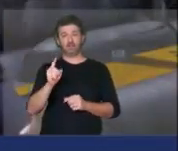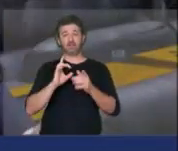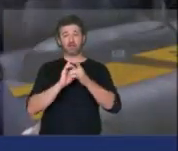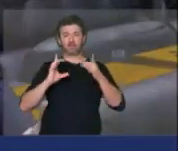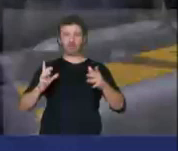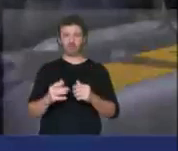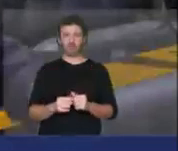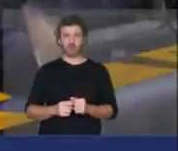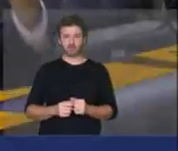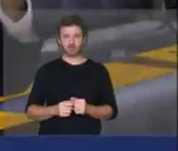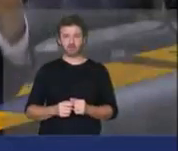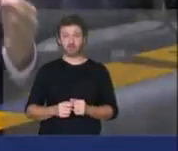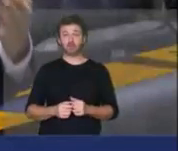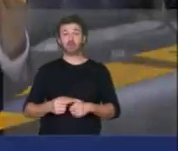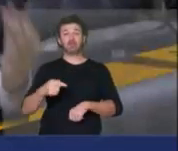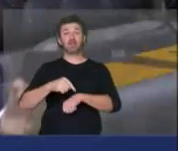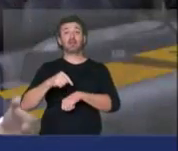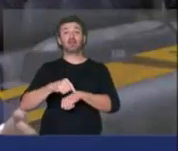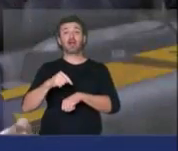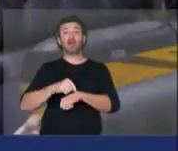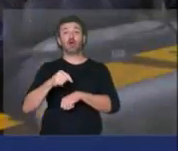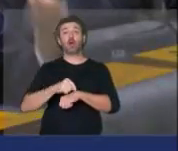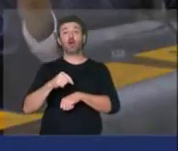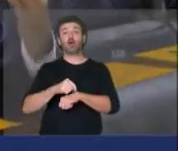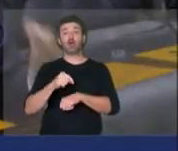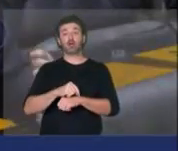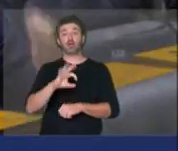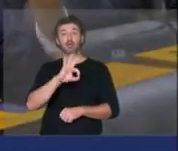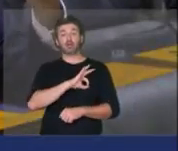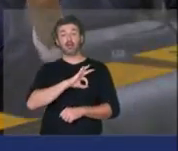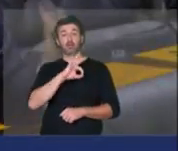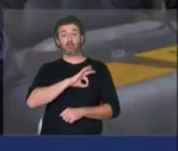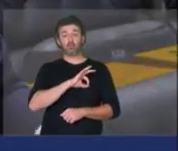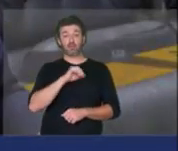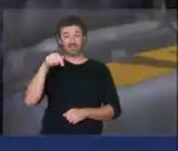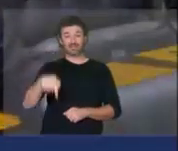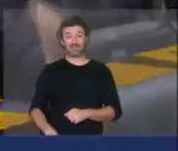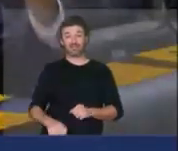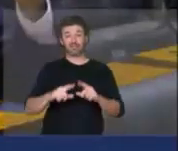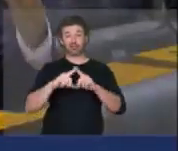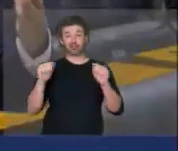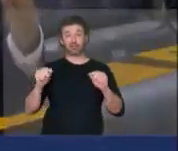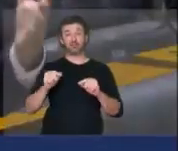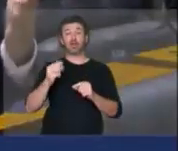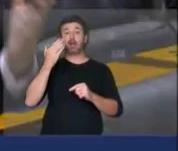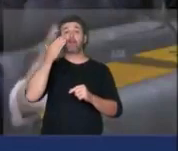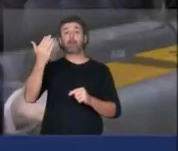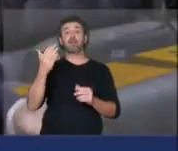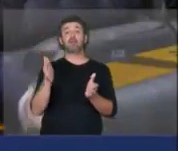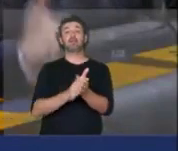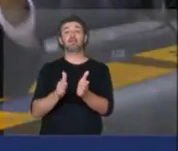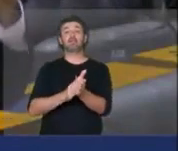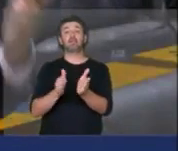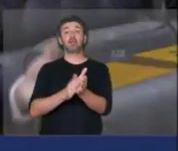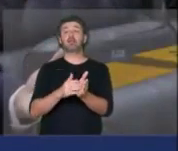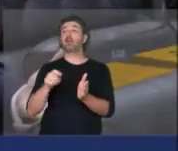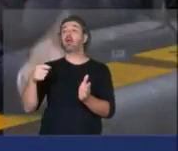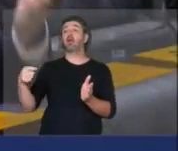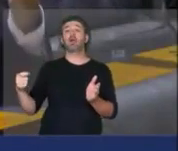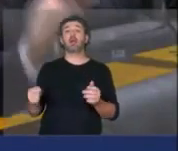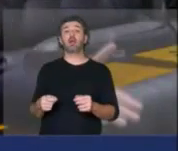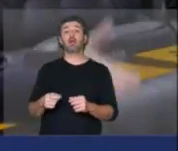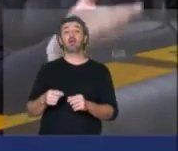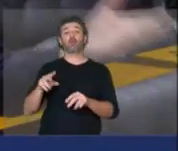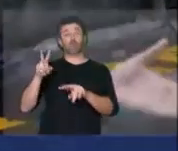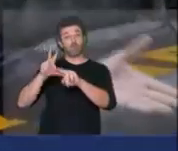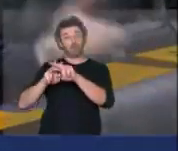a democracia. Está mais do que na hora da polícia do DF apresentar alguém